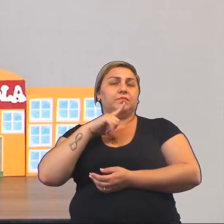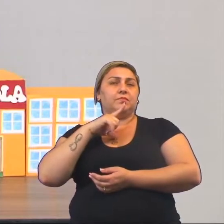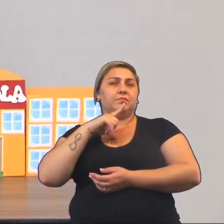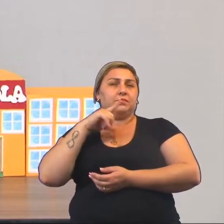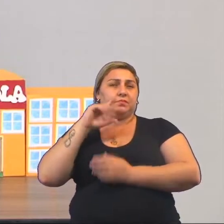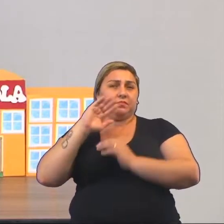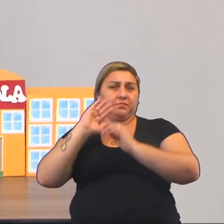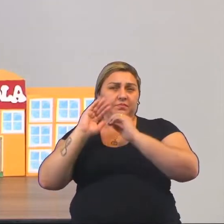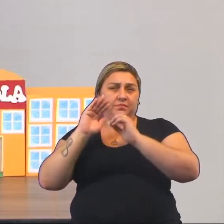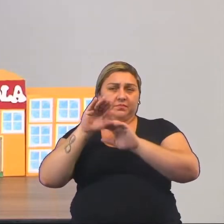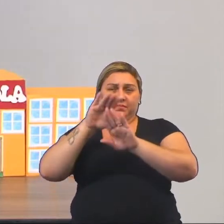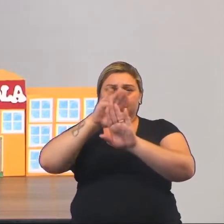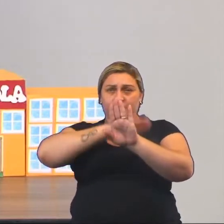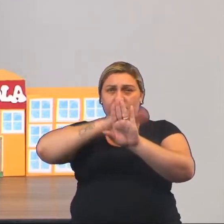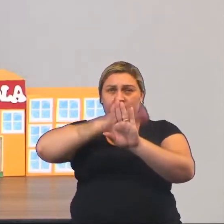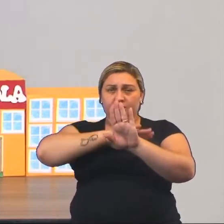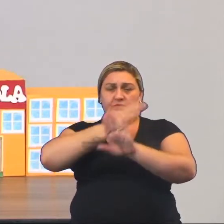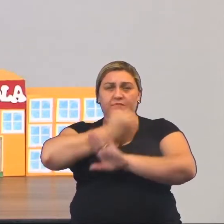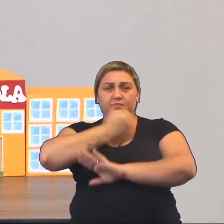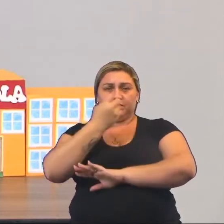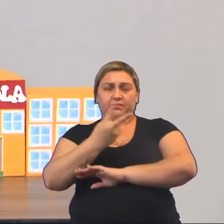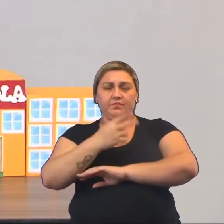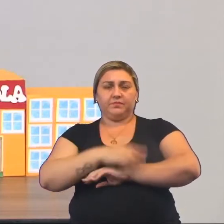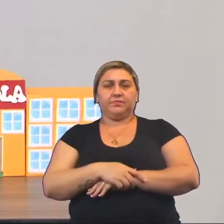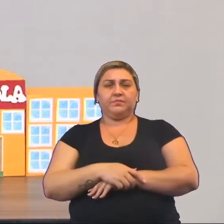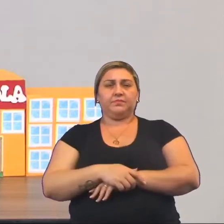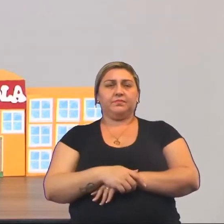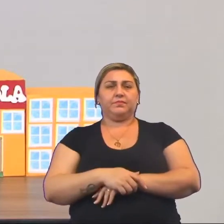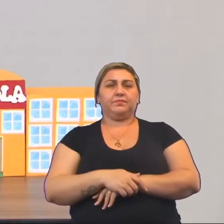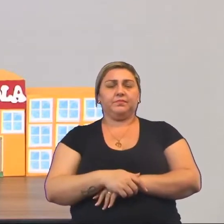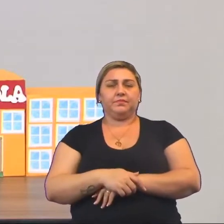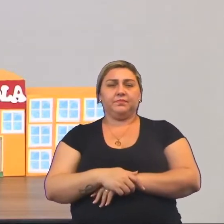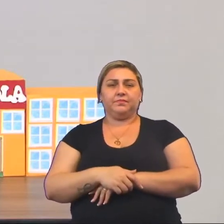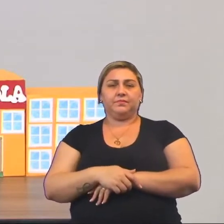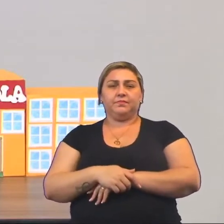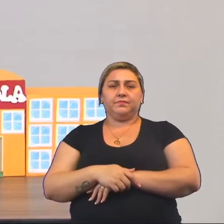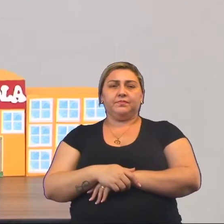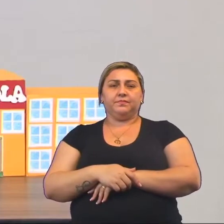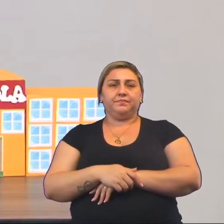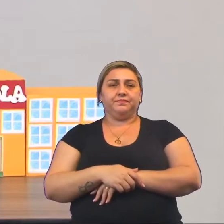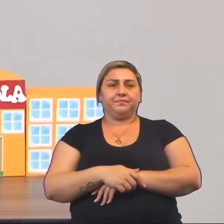número 2, hein? Vamos lá. Vou tirar.